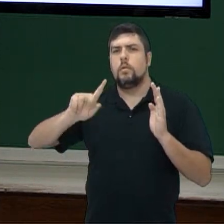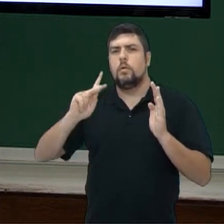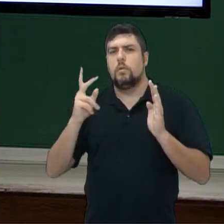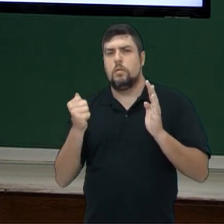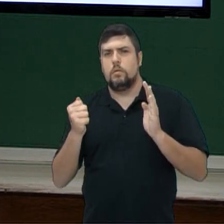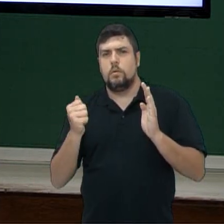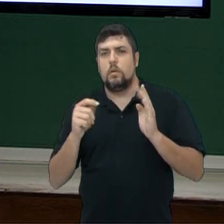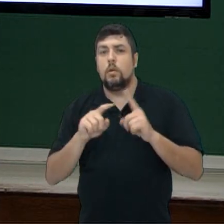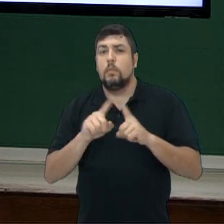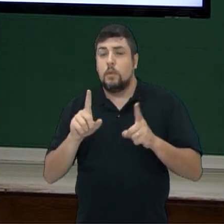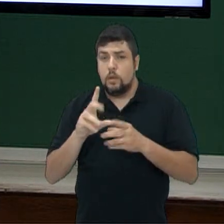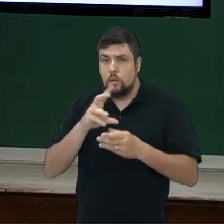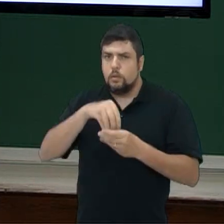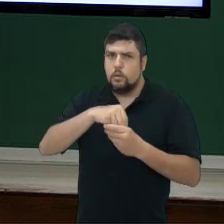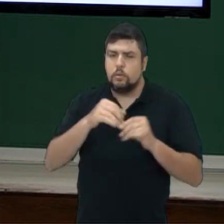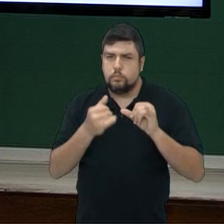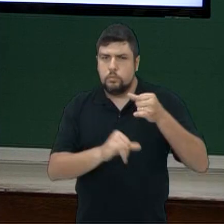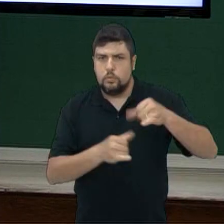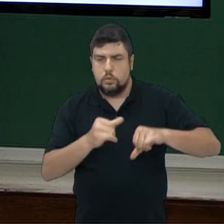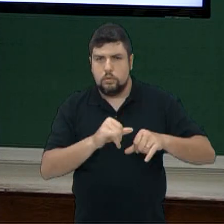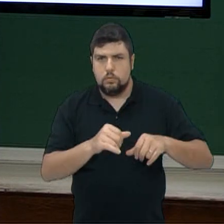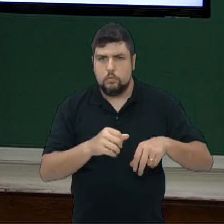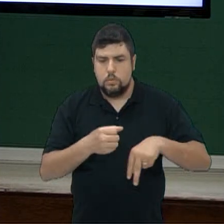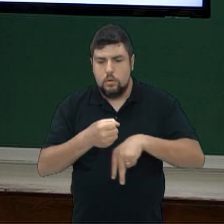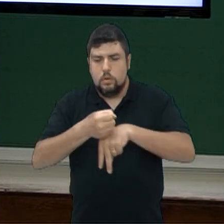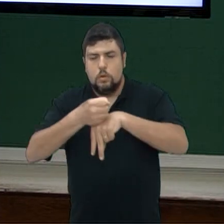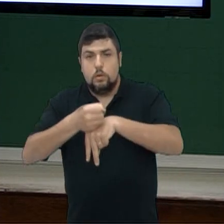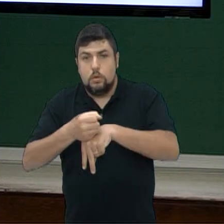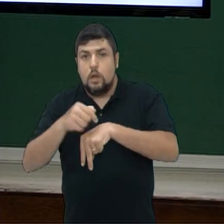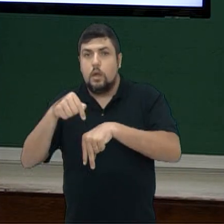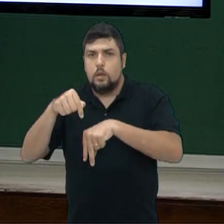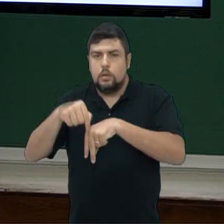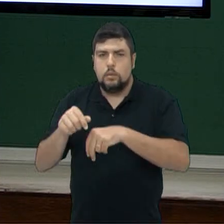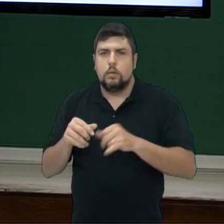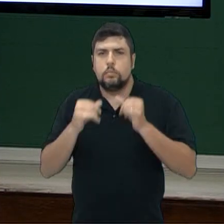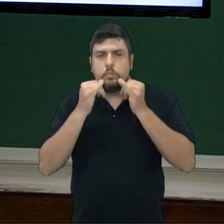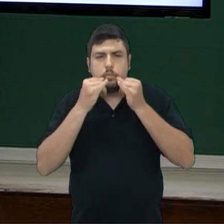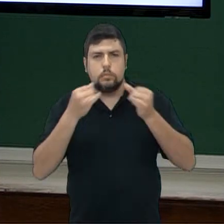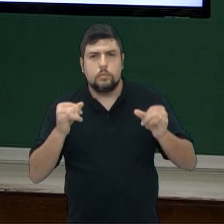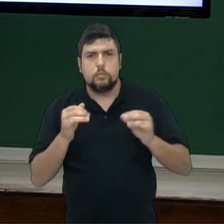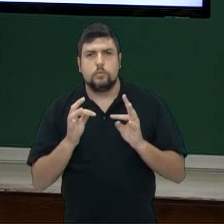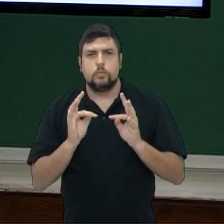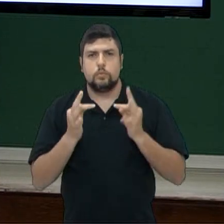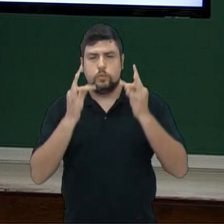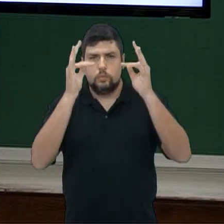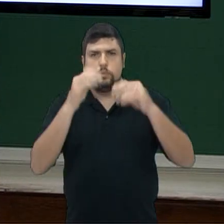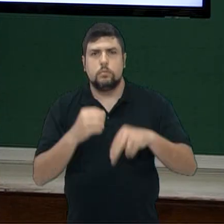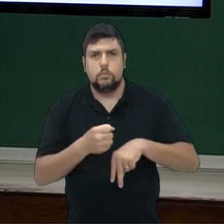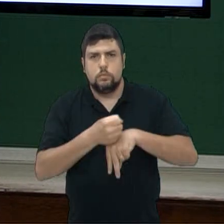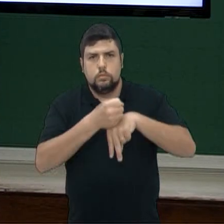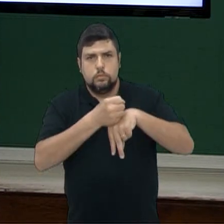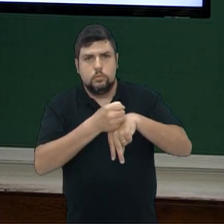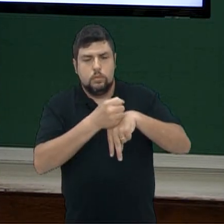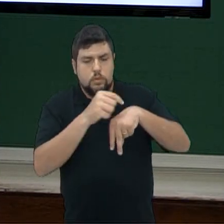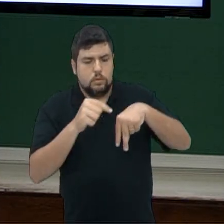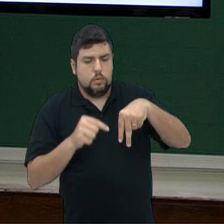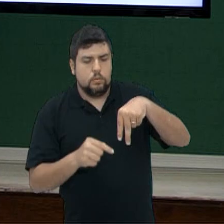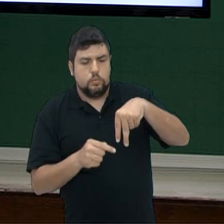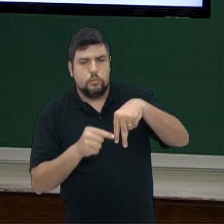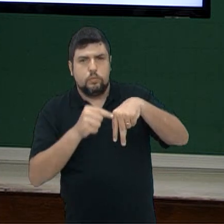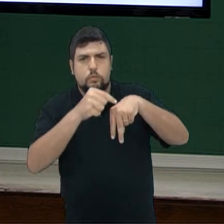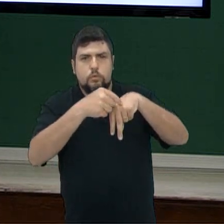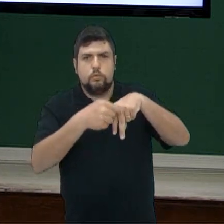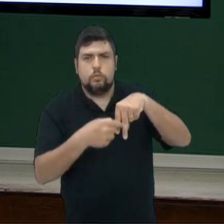química, né? E o capacitor, ele é eletrônico, é um dispositivo eletrônico também, é composto de 2 pinos ali, né? 2